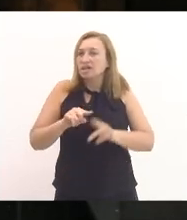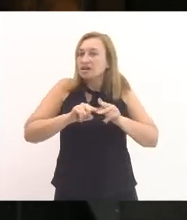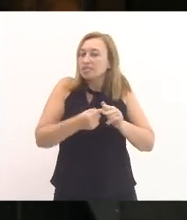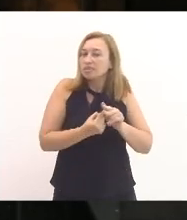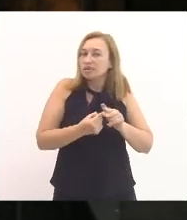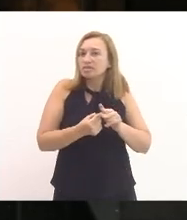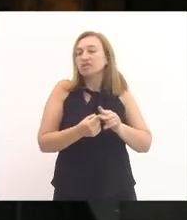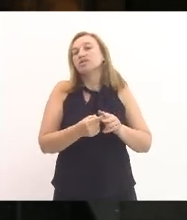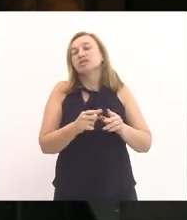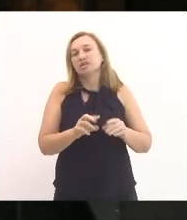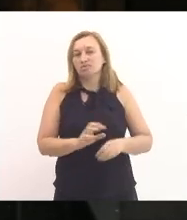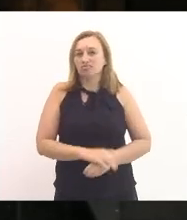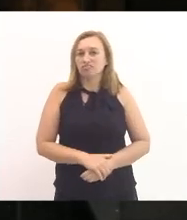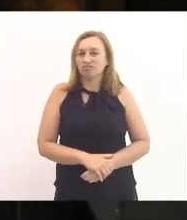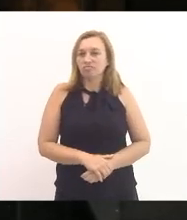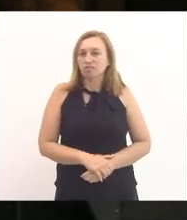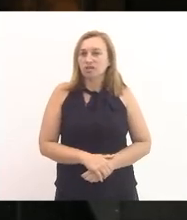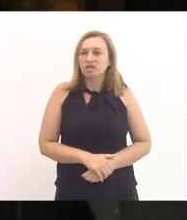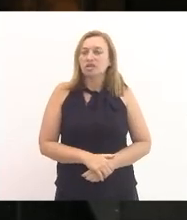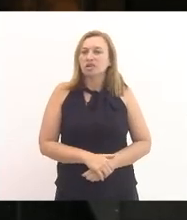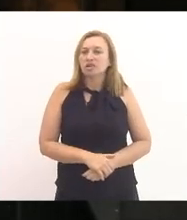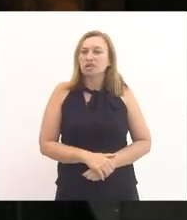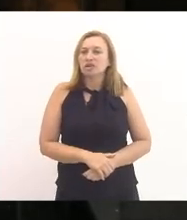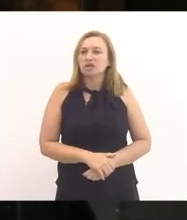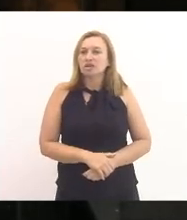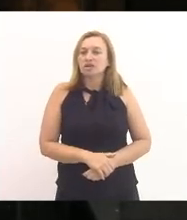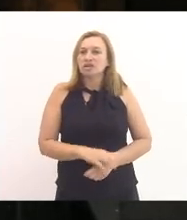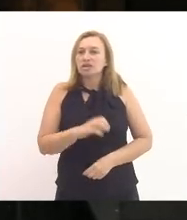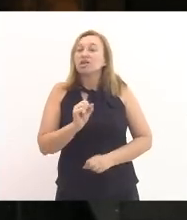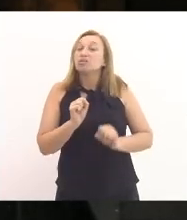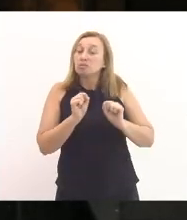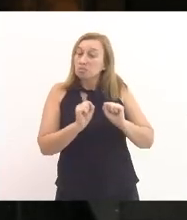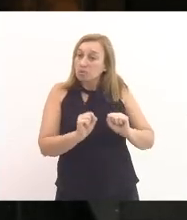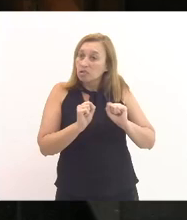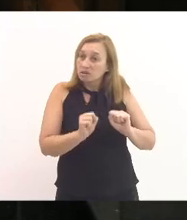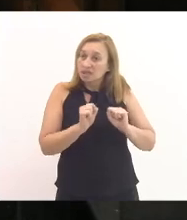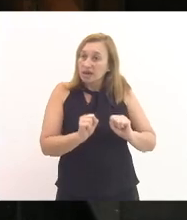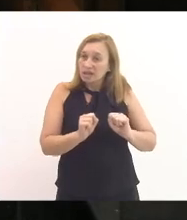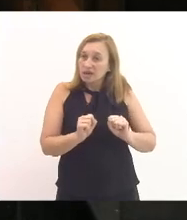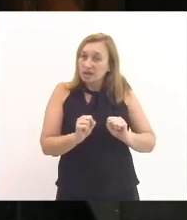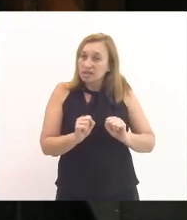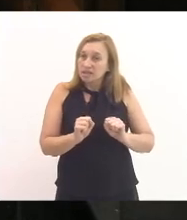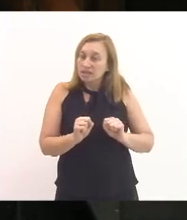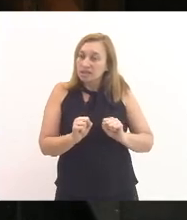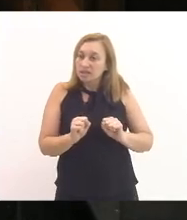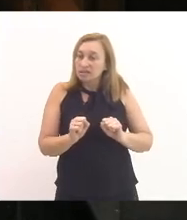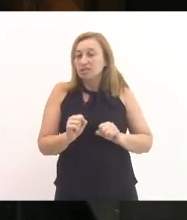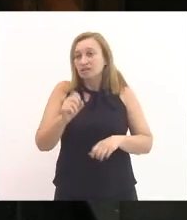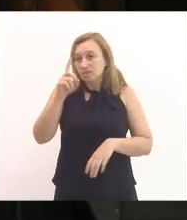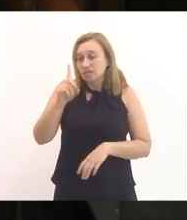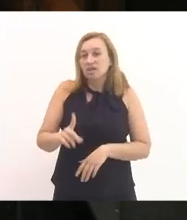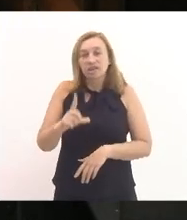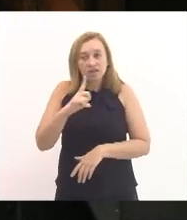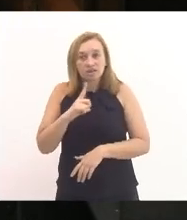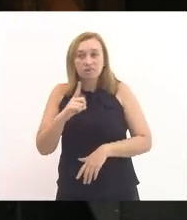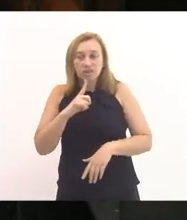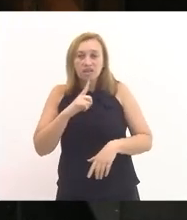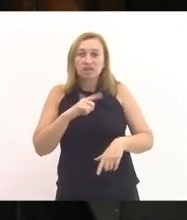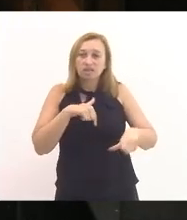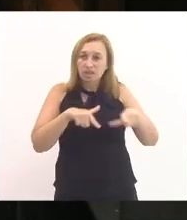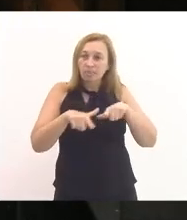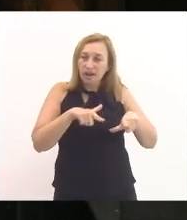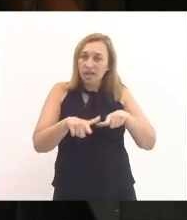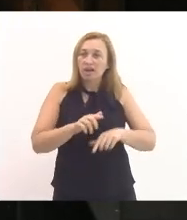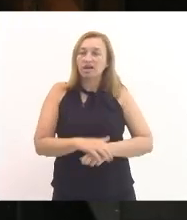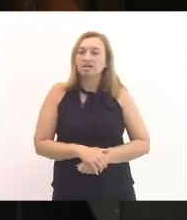regulamentação transitórias para que os dirigentes do assistente pudessem exercer o seu mandato emgrecer que o